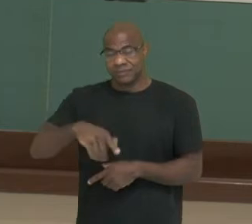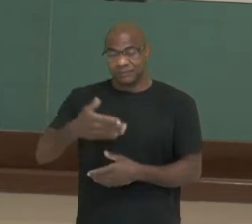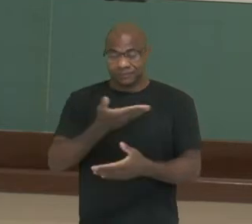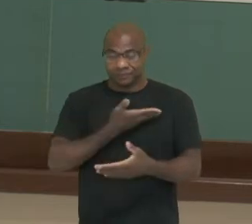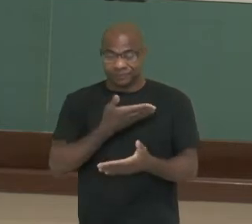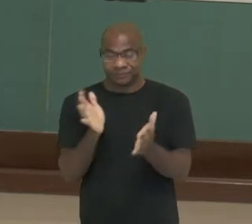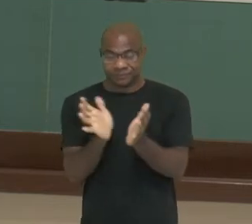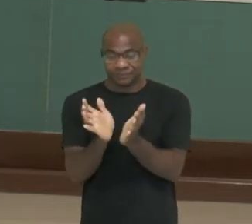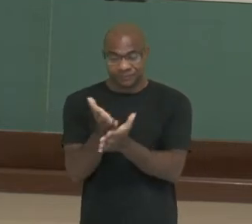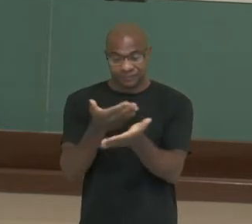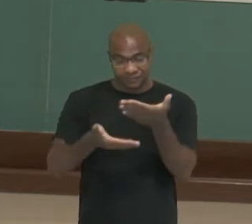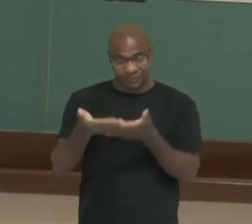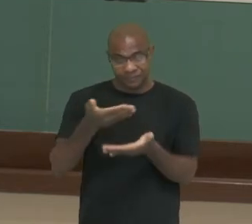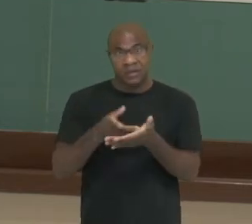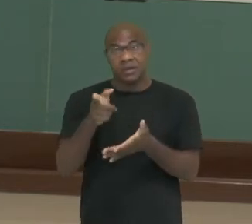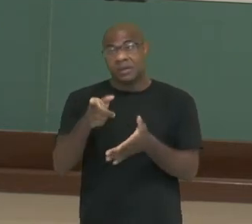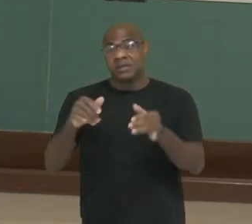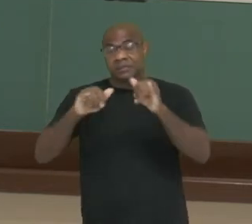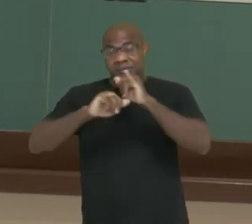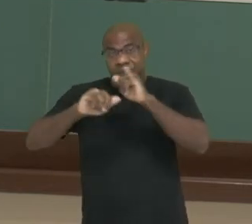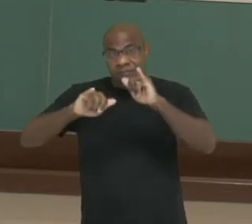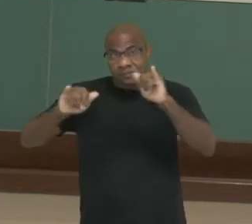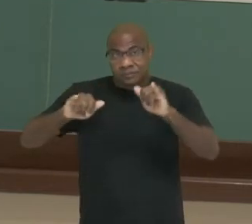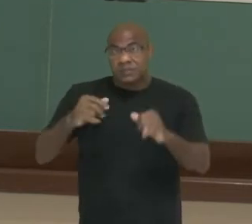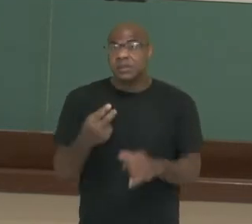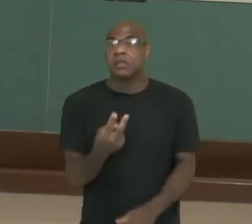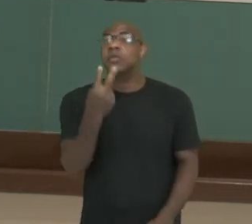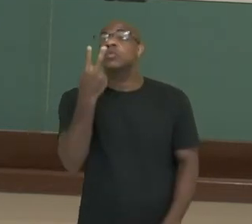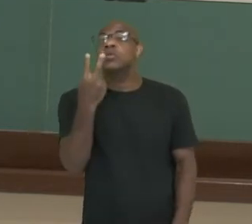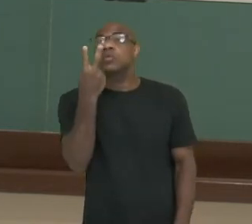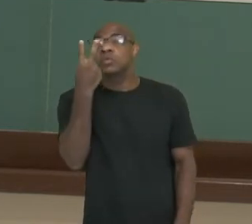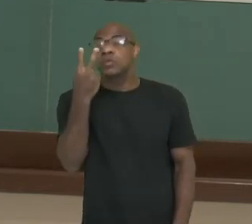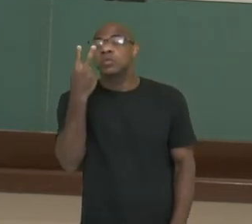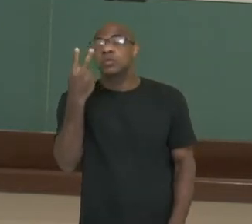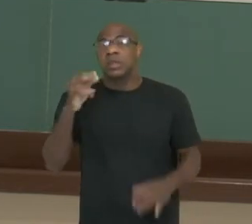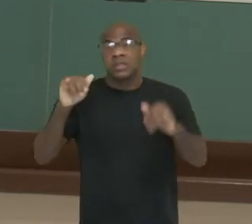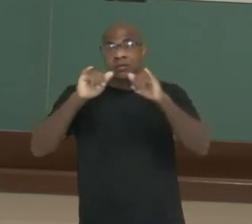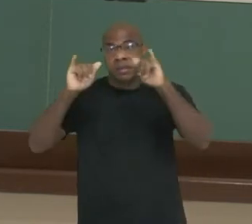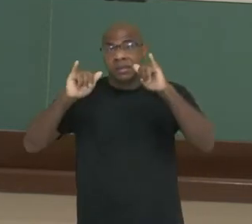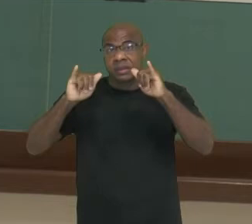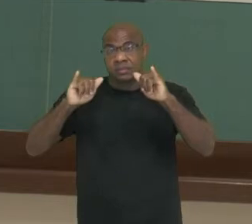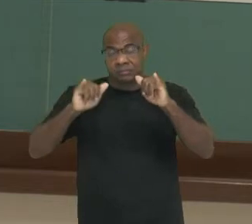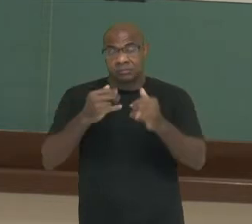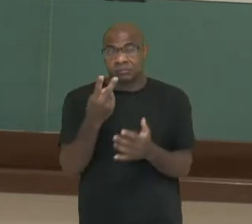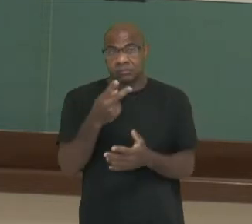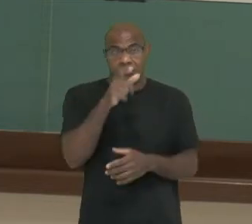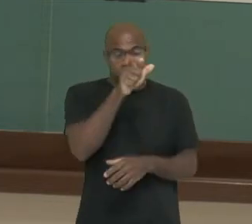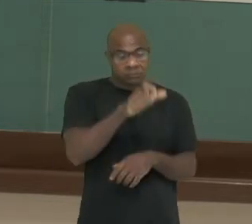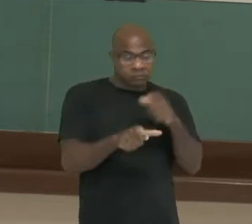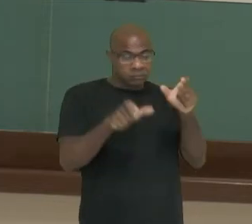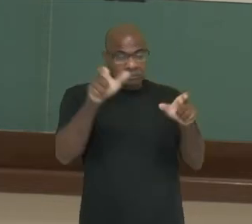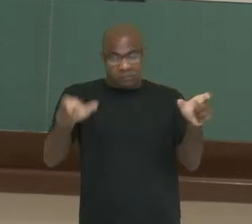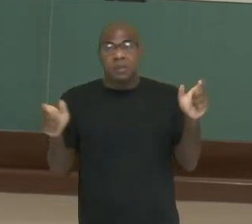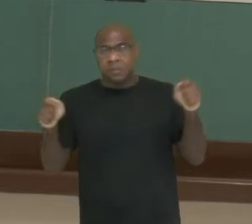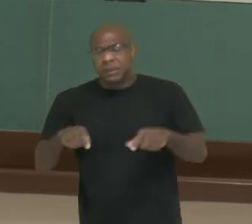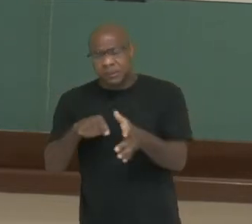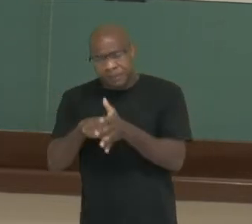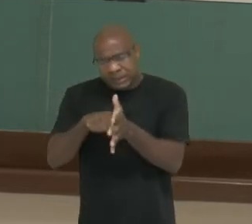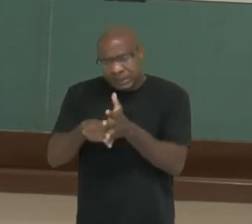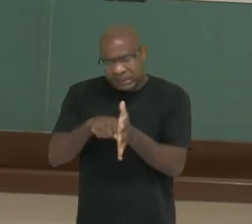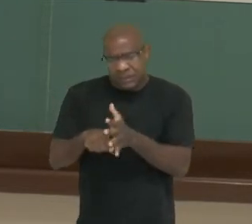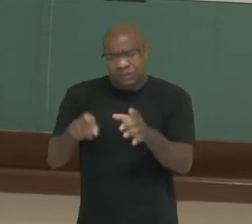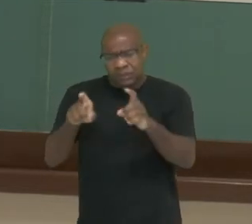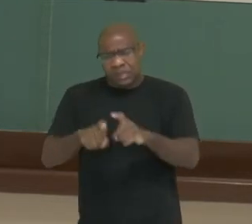família, em casa, né, uma notícia e busque duas fontes da mesma notícia. A pesquisa pode ser feita no laboratório de informática, né,